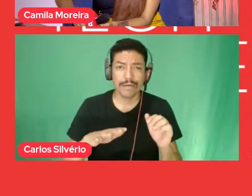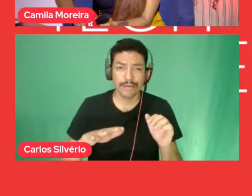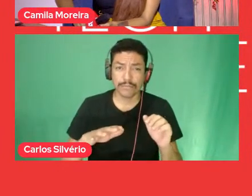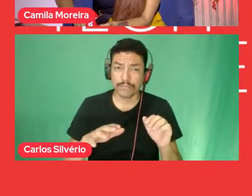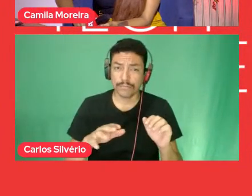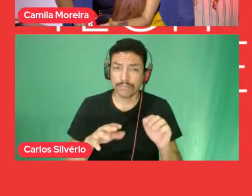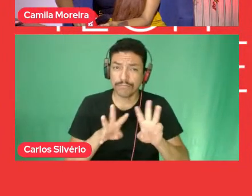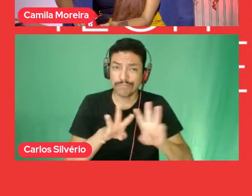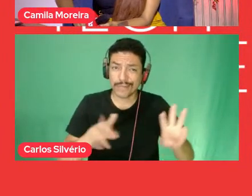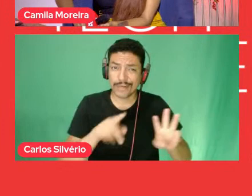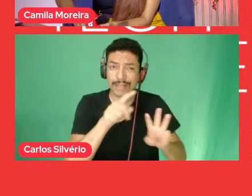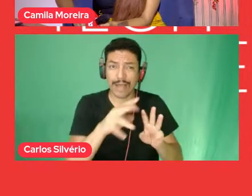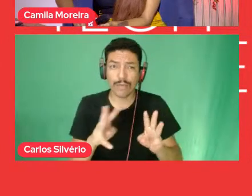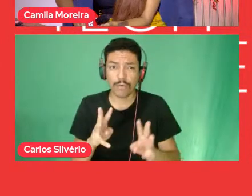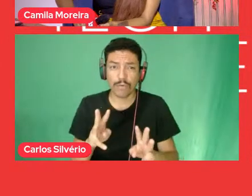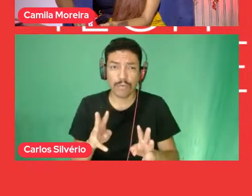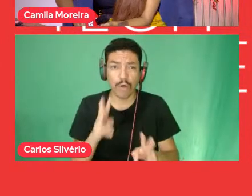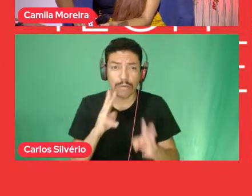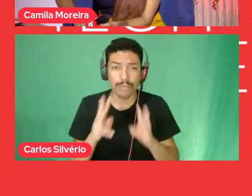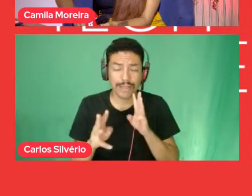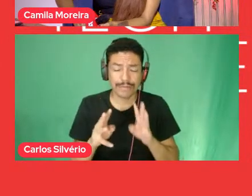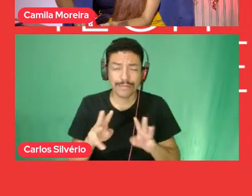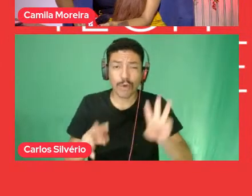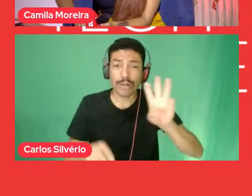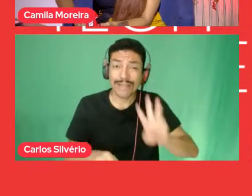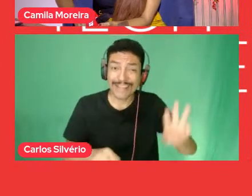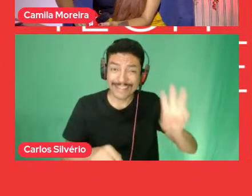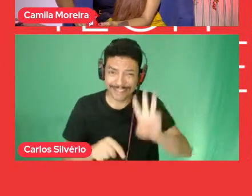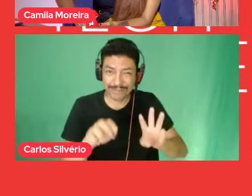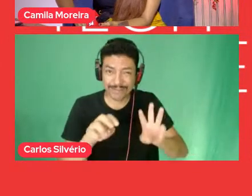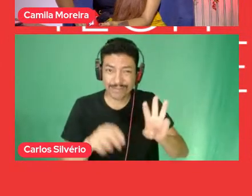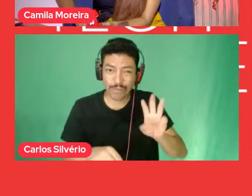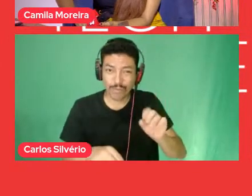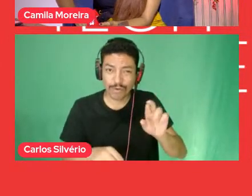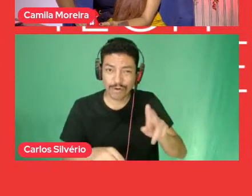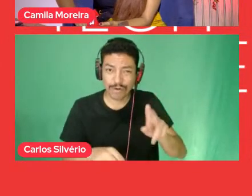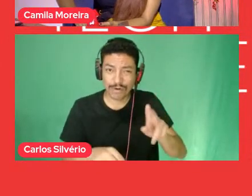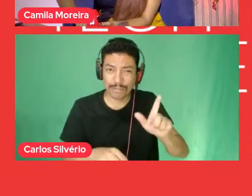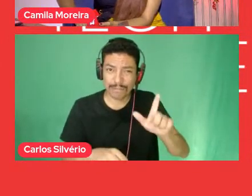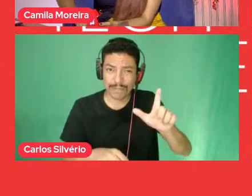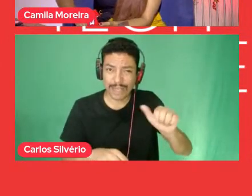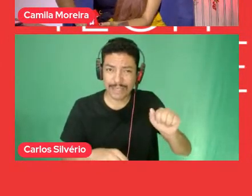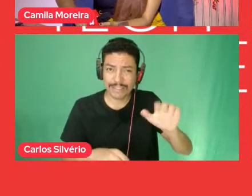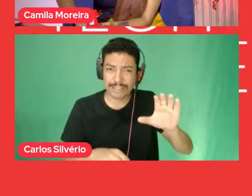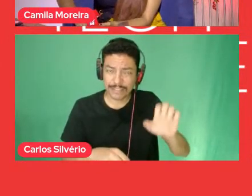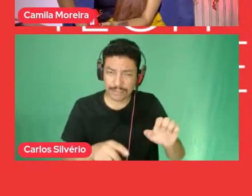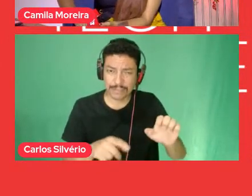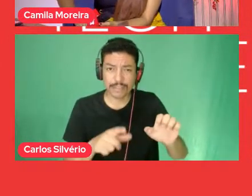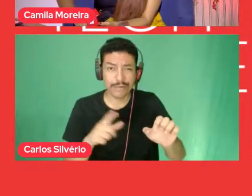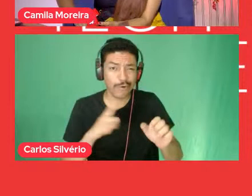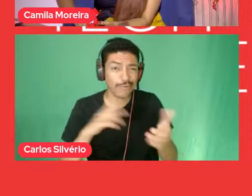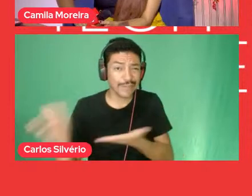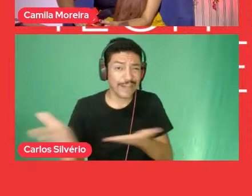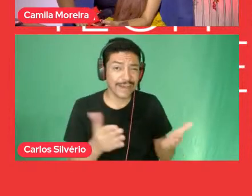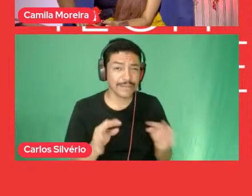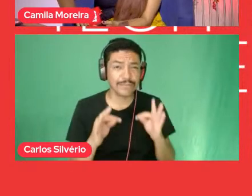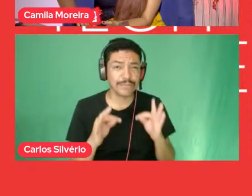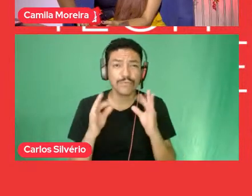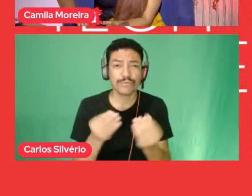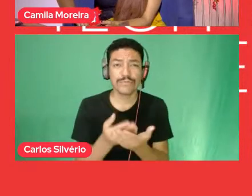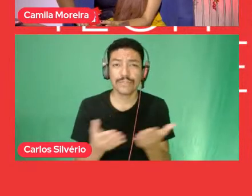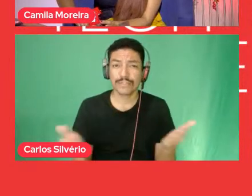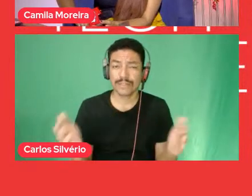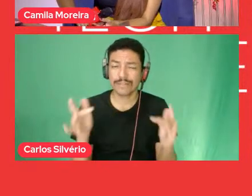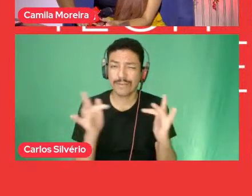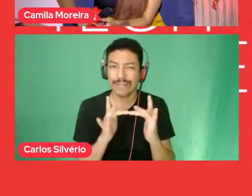caso alguma mulher aqui da CIT ainda não esteja nesse grupo, fica aqui o convite para vocês se conectarem por lá também. Tá